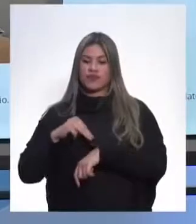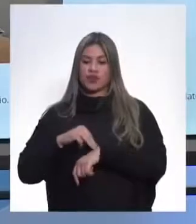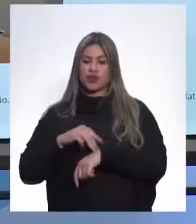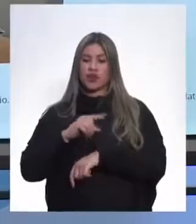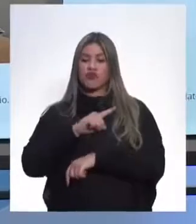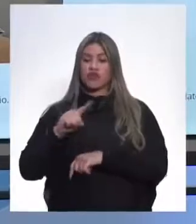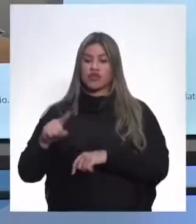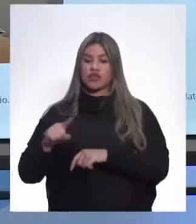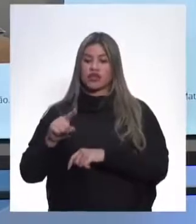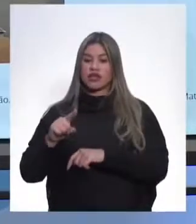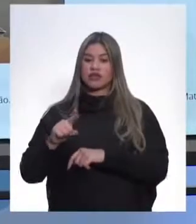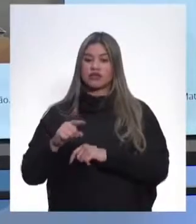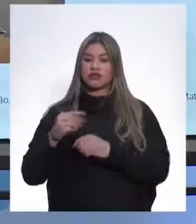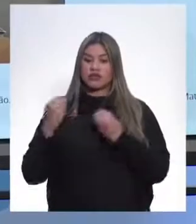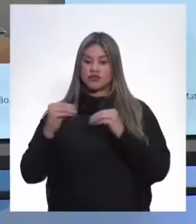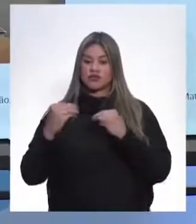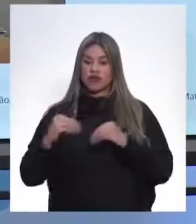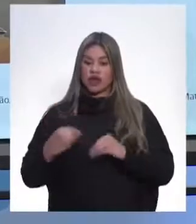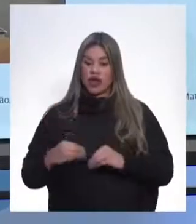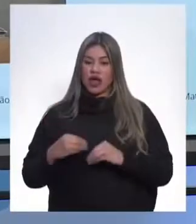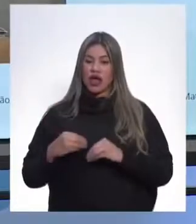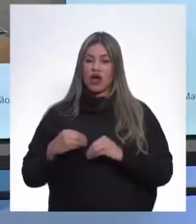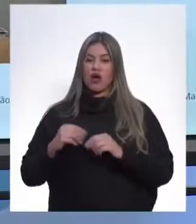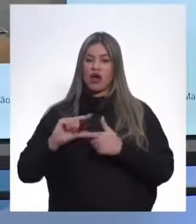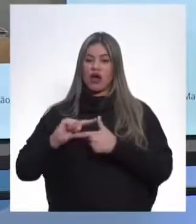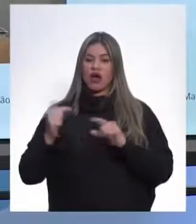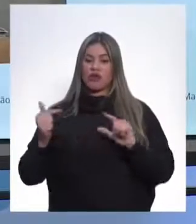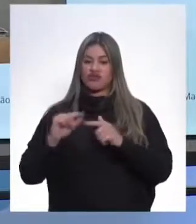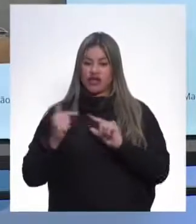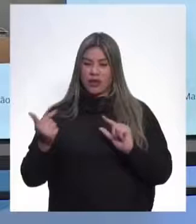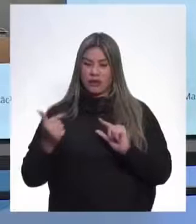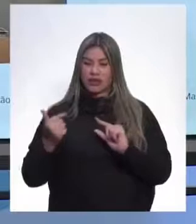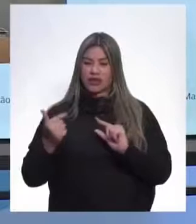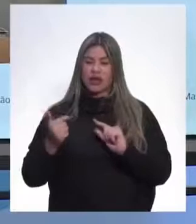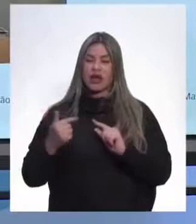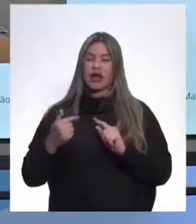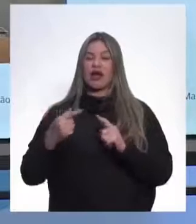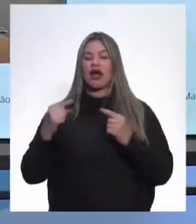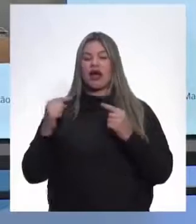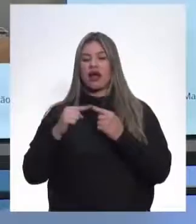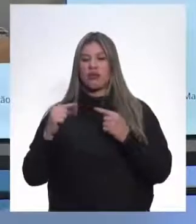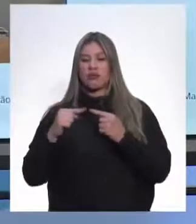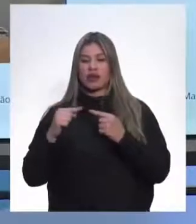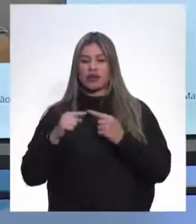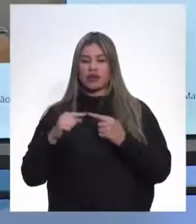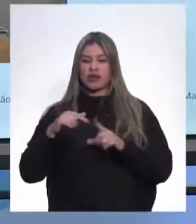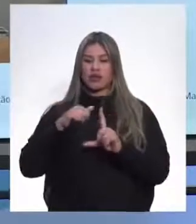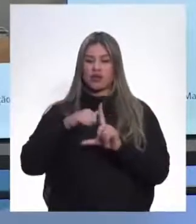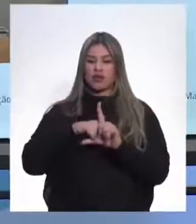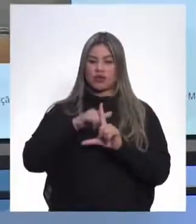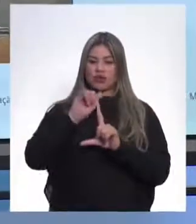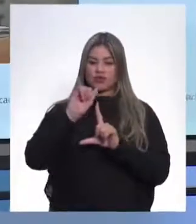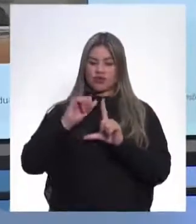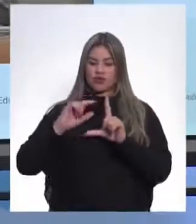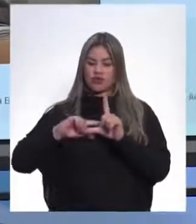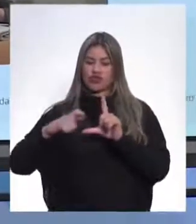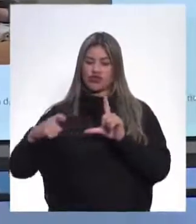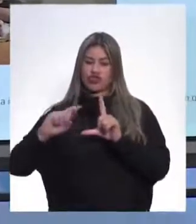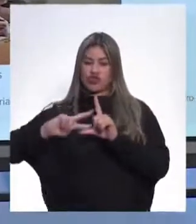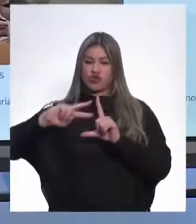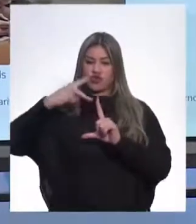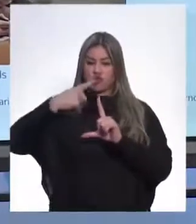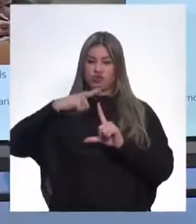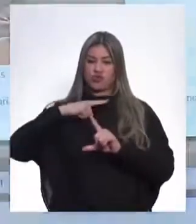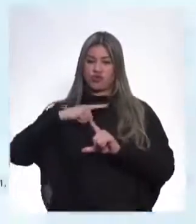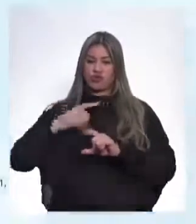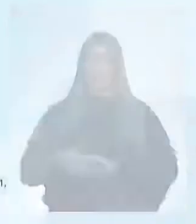para vocês colocarem lá para mim. Qual é a expressão algébrica que diz que o y é o dobro do x?